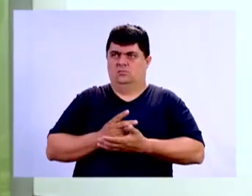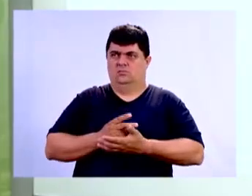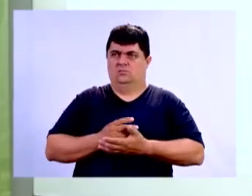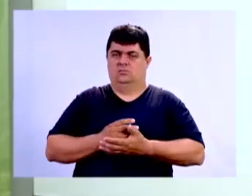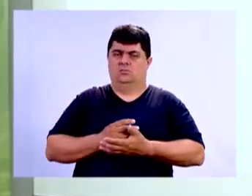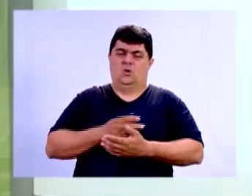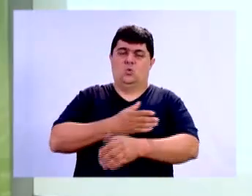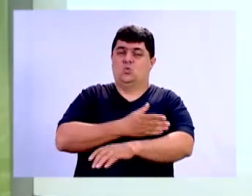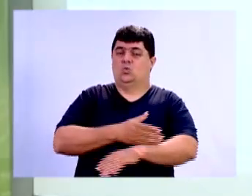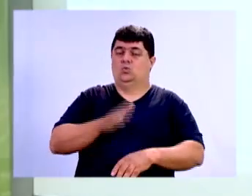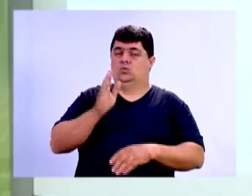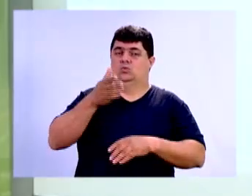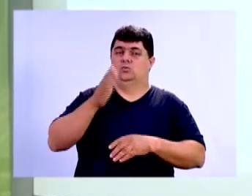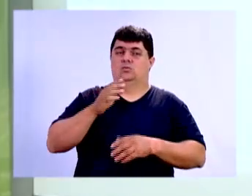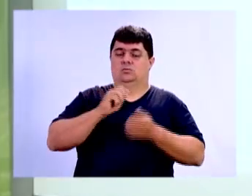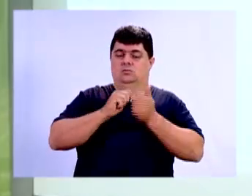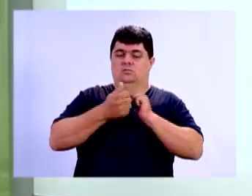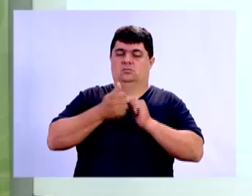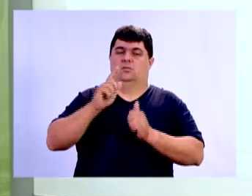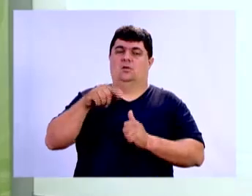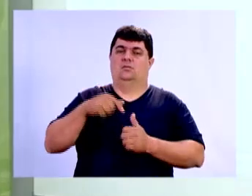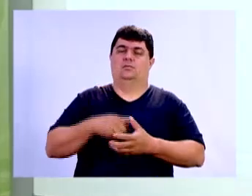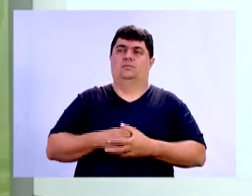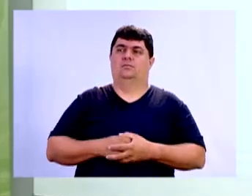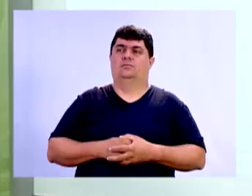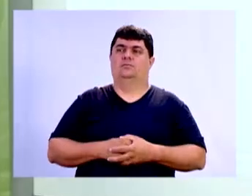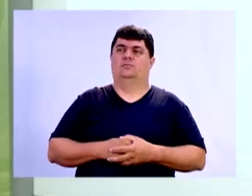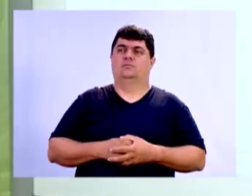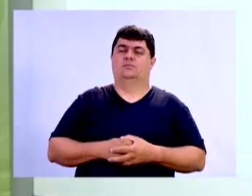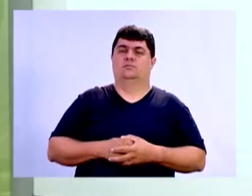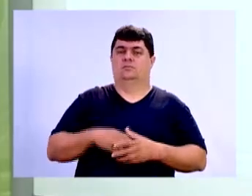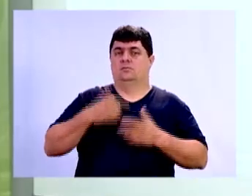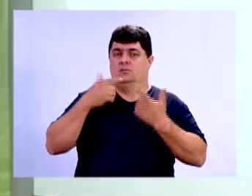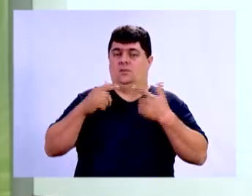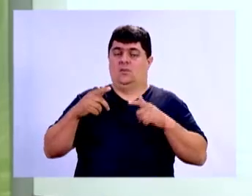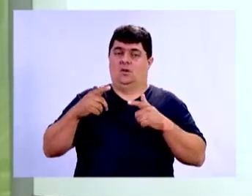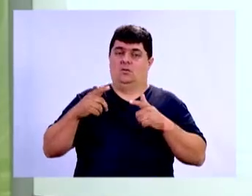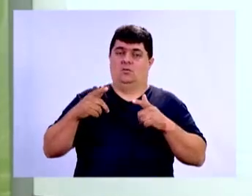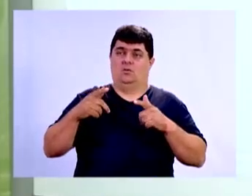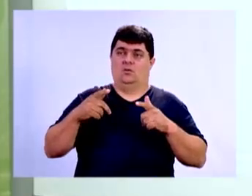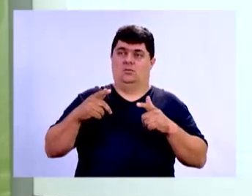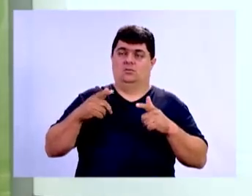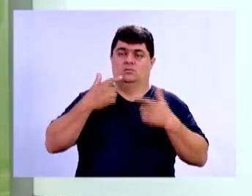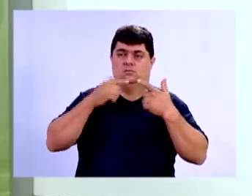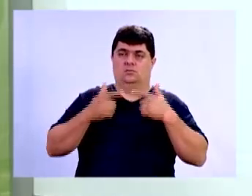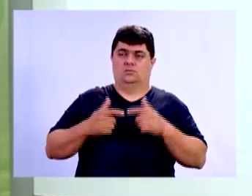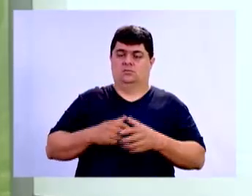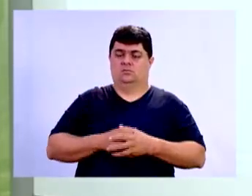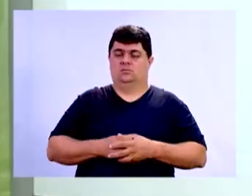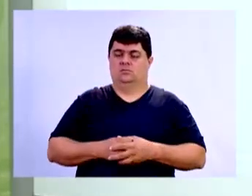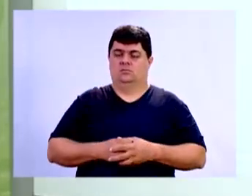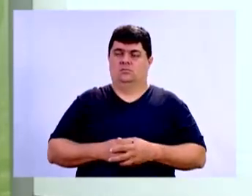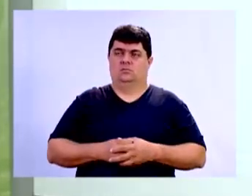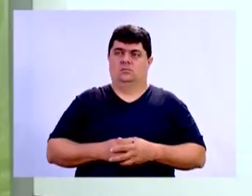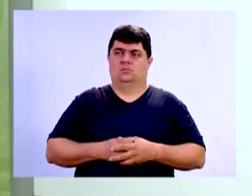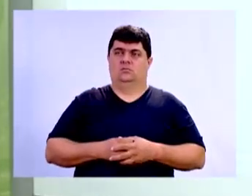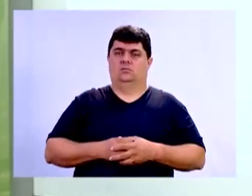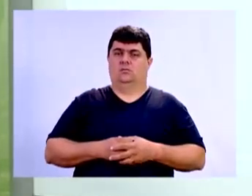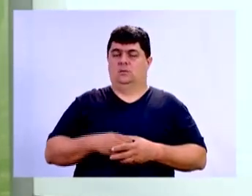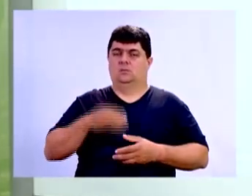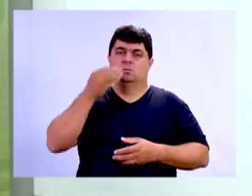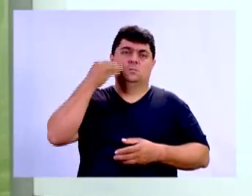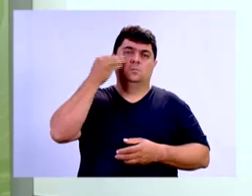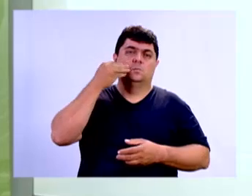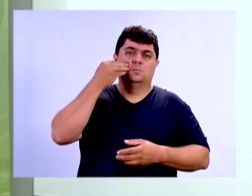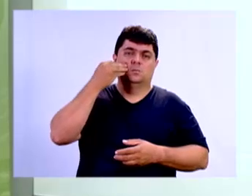de adaptação. As linguagens de programação, novamente, eu acho que a experiência que nós tivemos com os alunos que